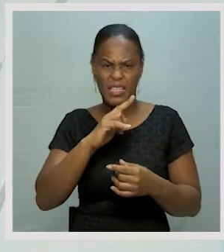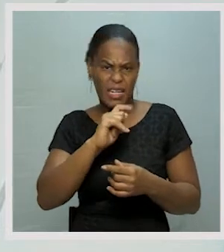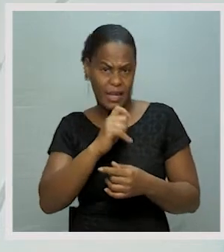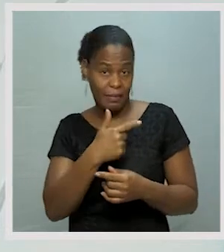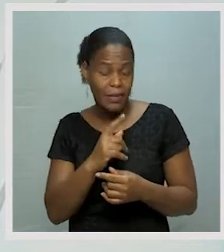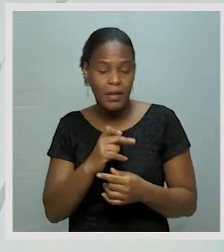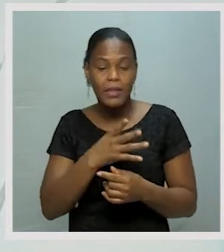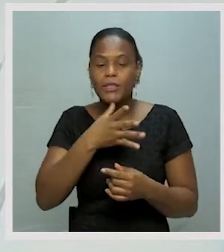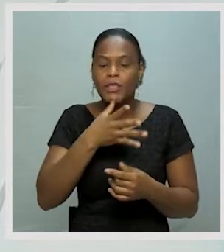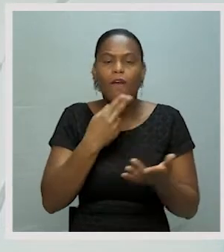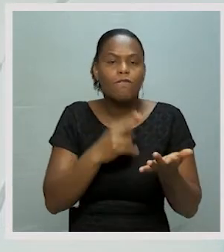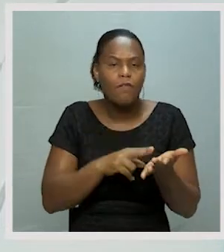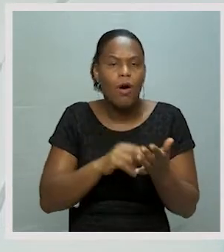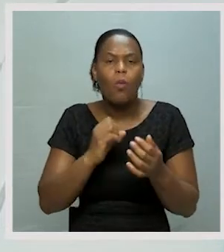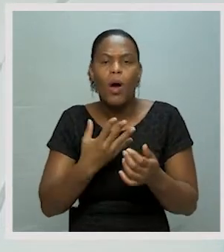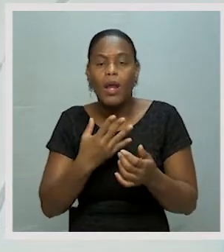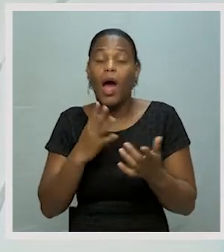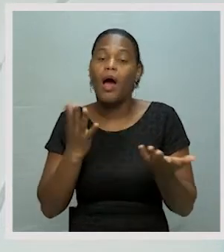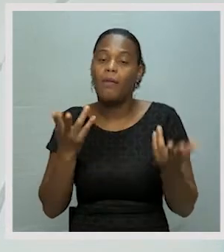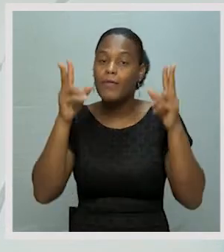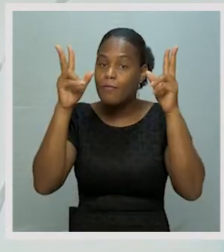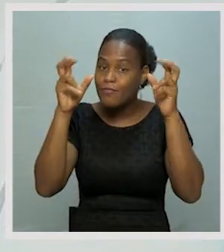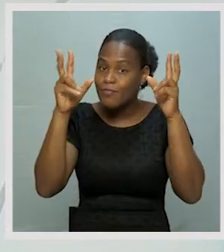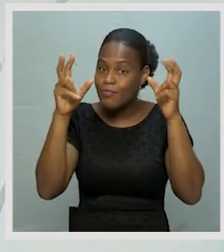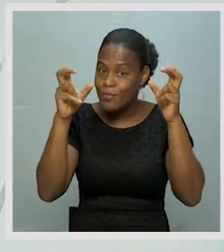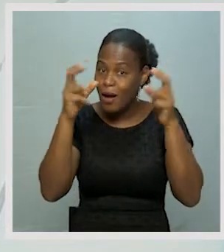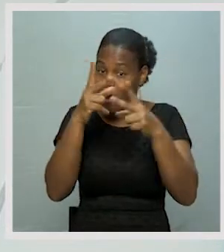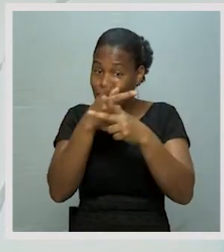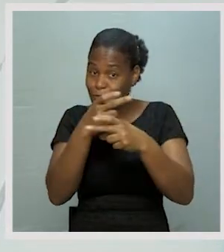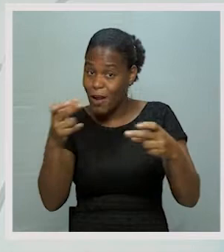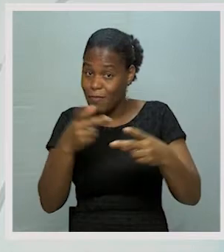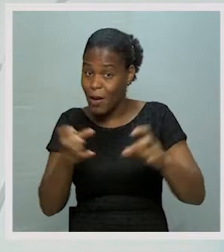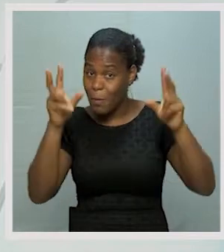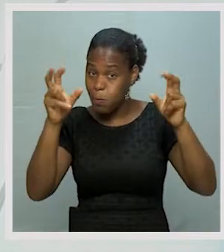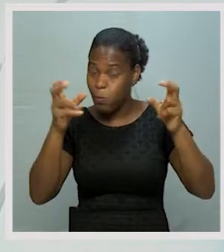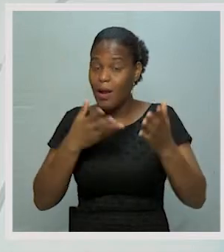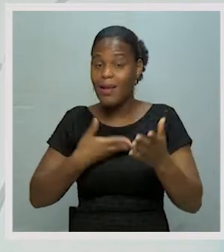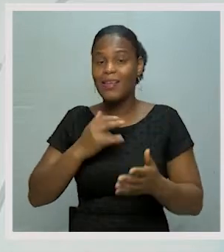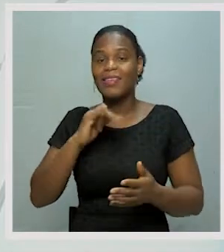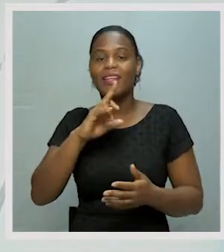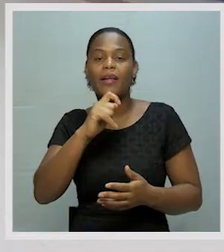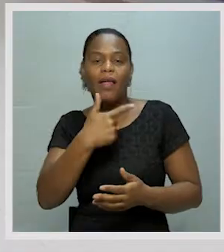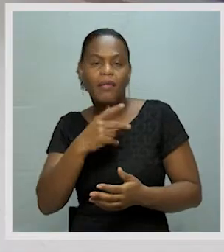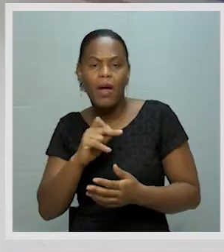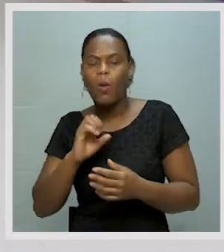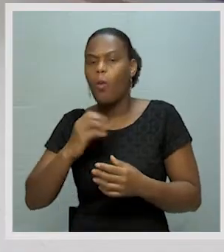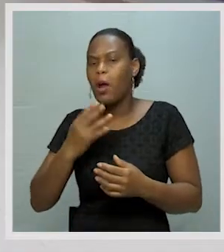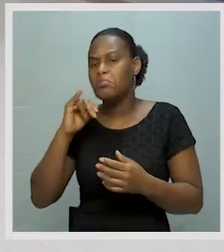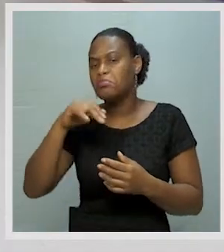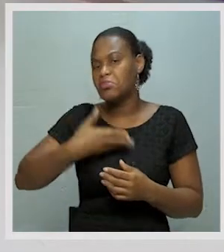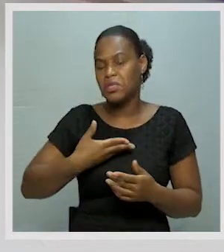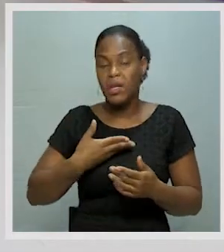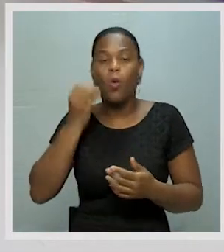direta, quando utilizamos a citação indireta e como é que nós utilizamos essas citações.